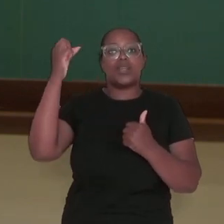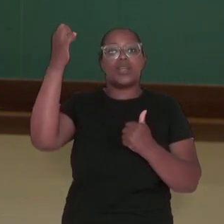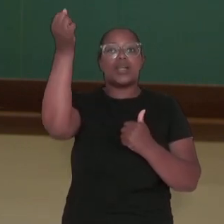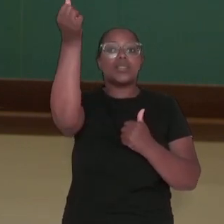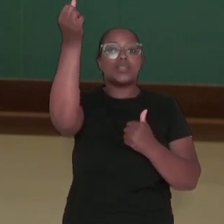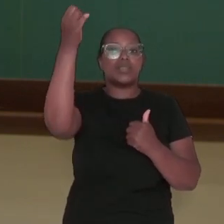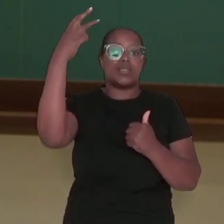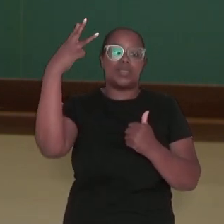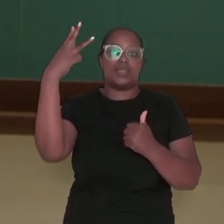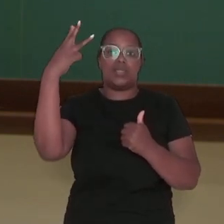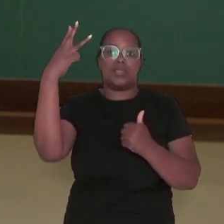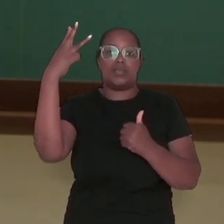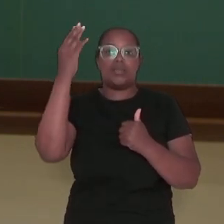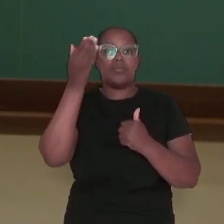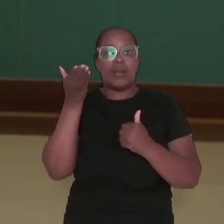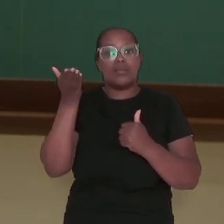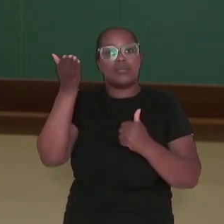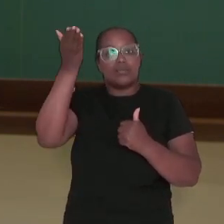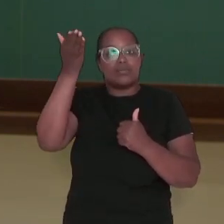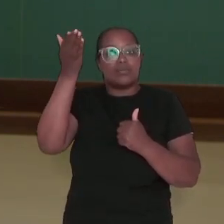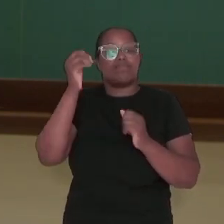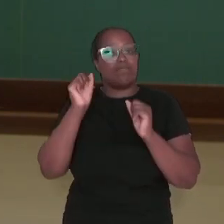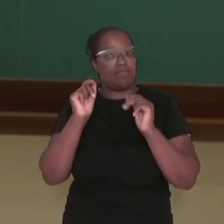pessoa vai entender do que a gente está falando.